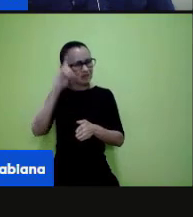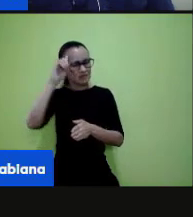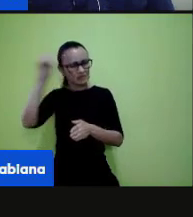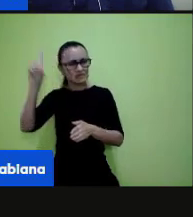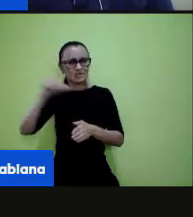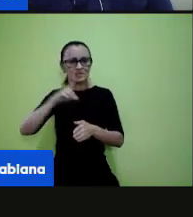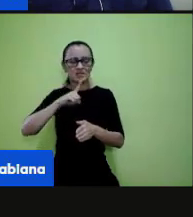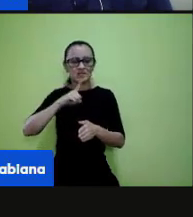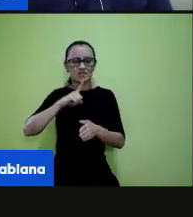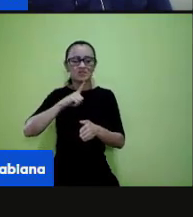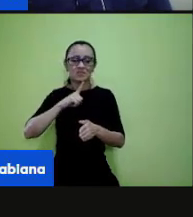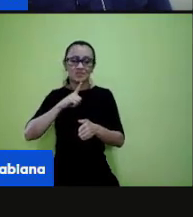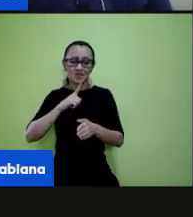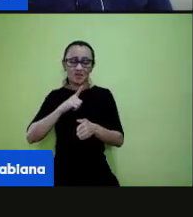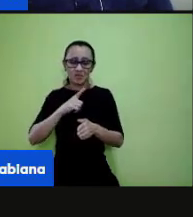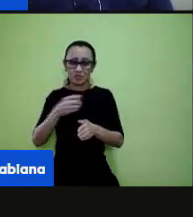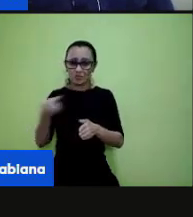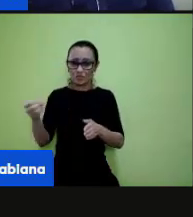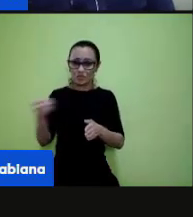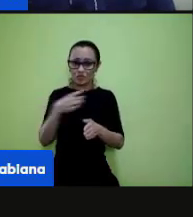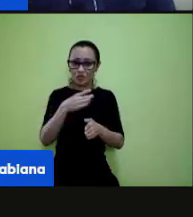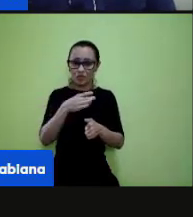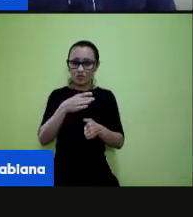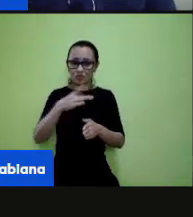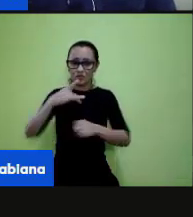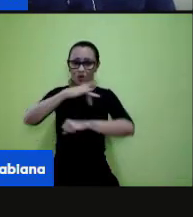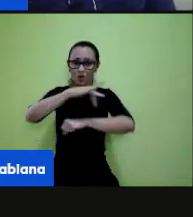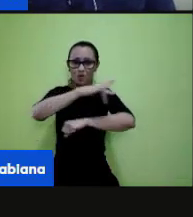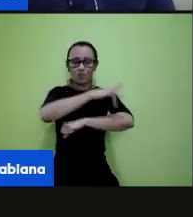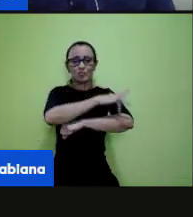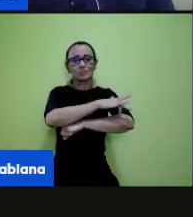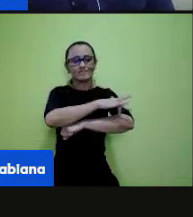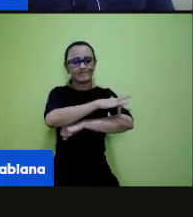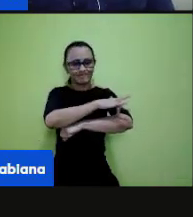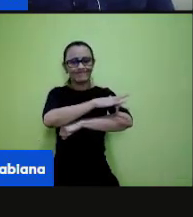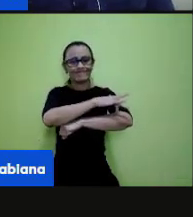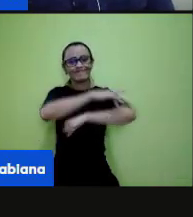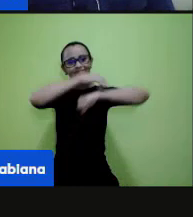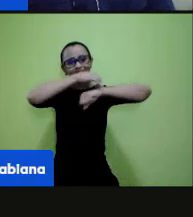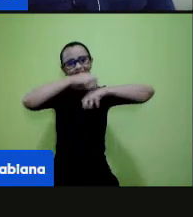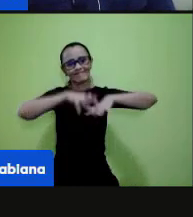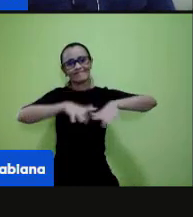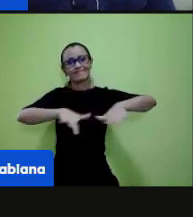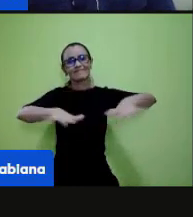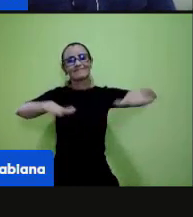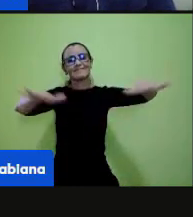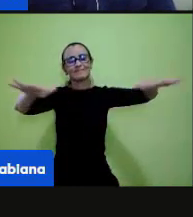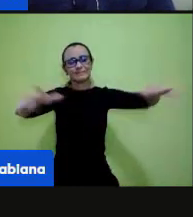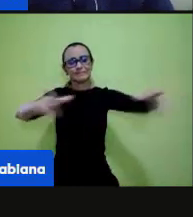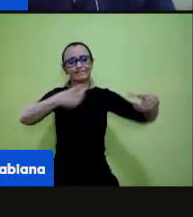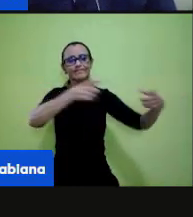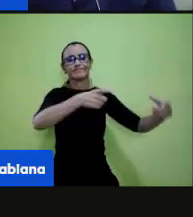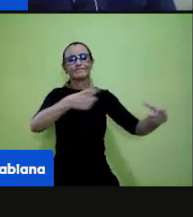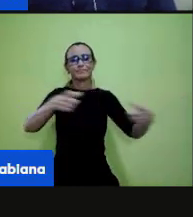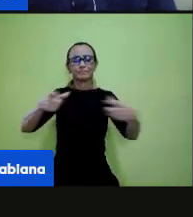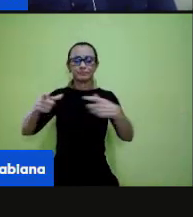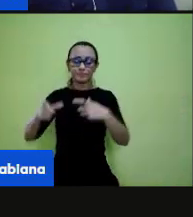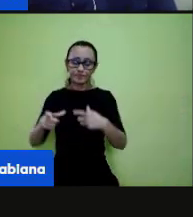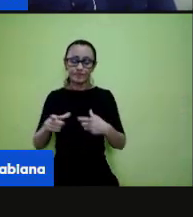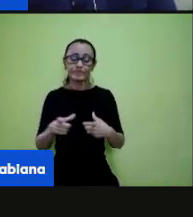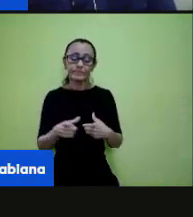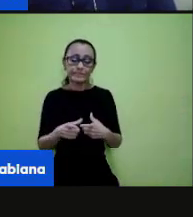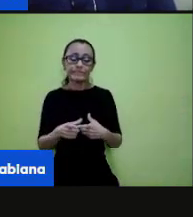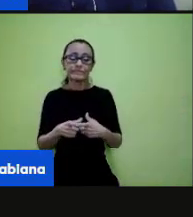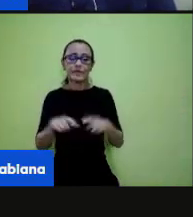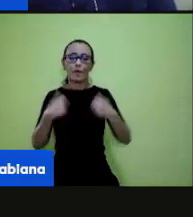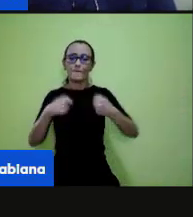de mosquito na nossa casa, nossa escola, no nosso meio, na nossa instituição, onde a gente não ter essa